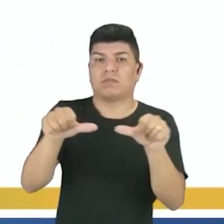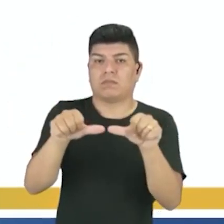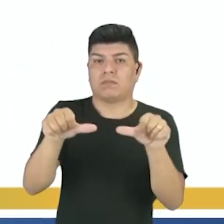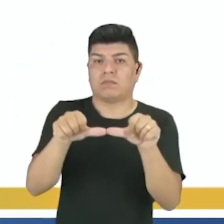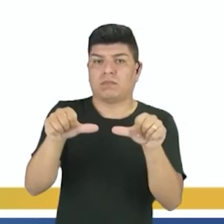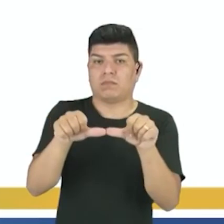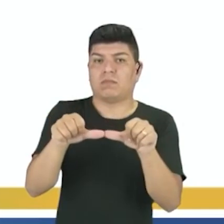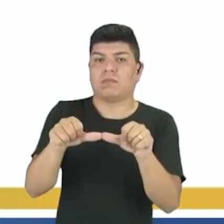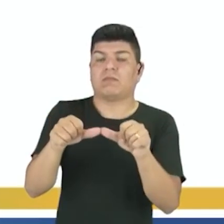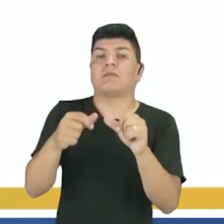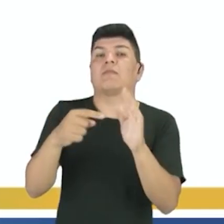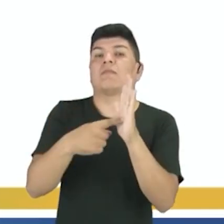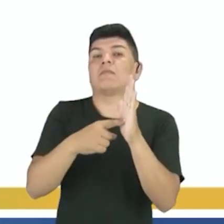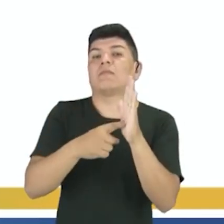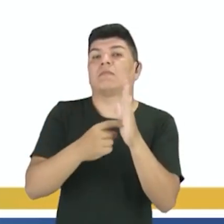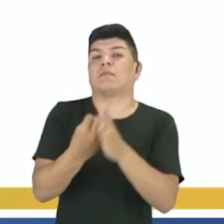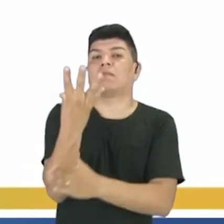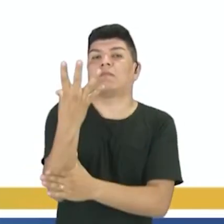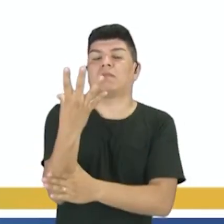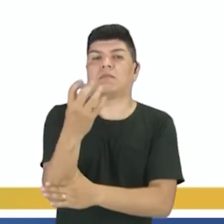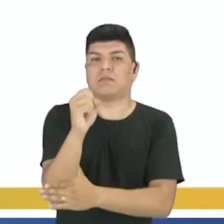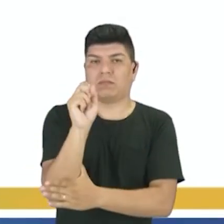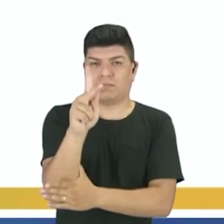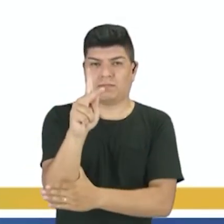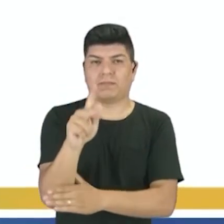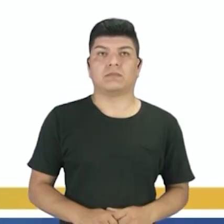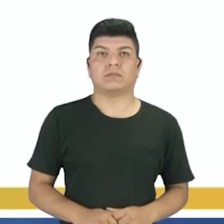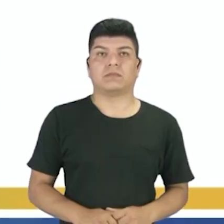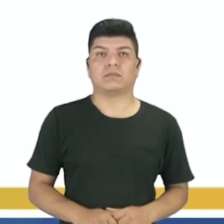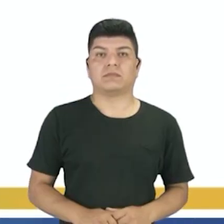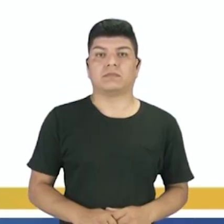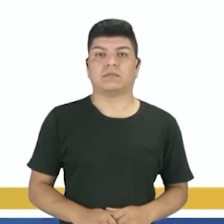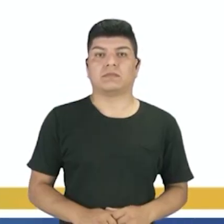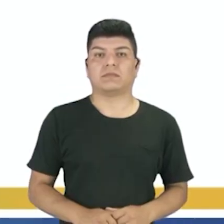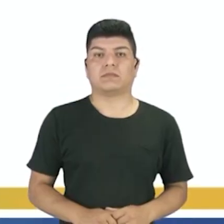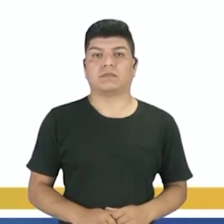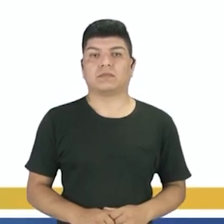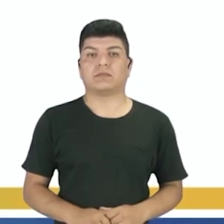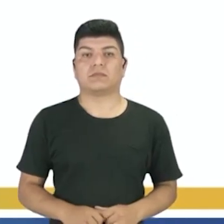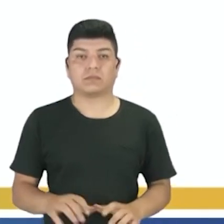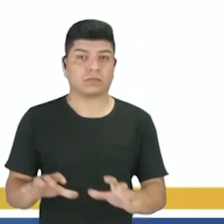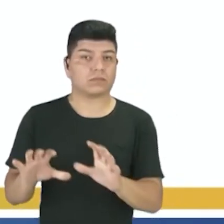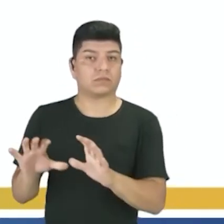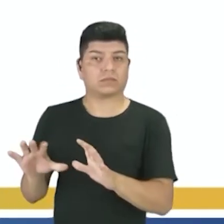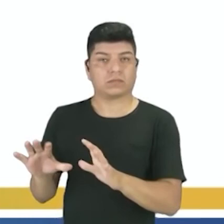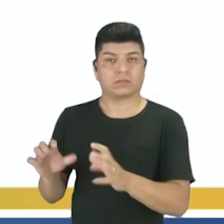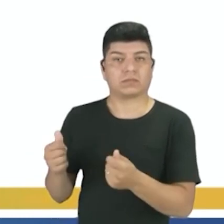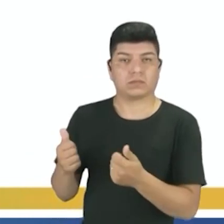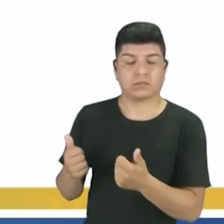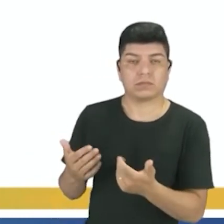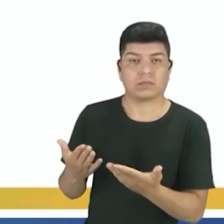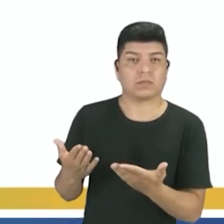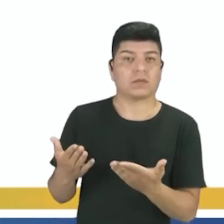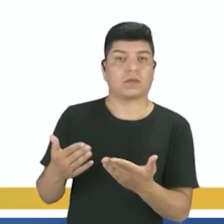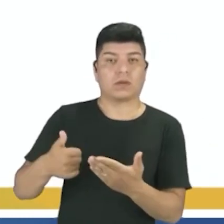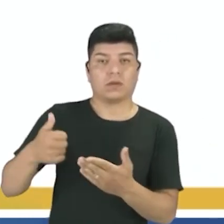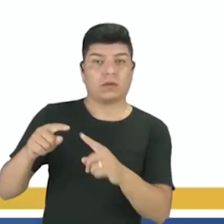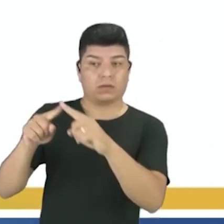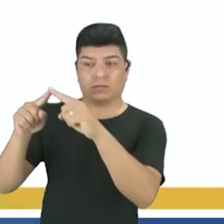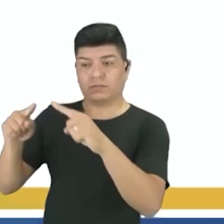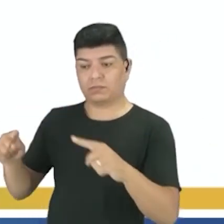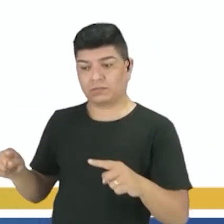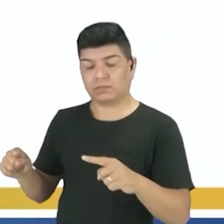relação ao ponto da origem, ok? Né? Então, nesse caso, a gente fala que o primeiro